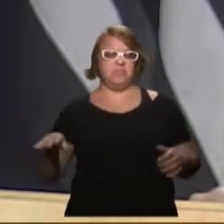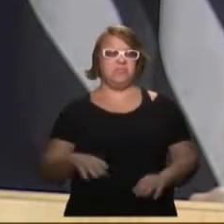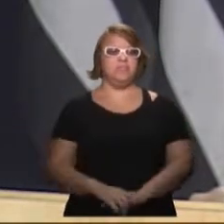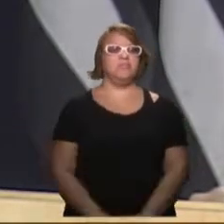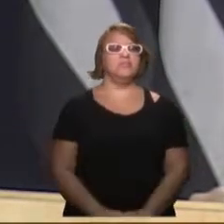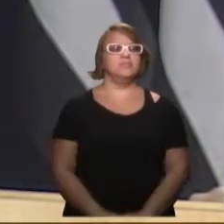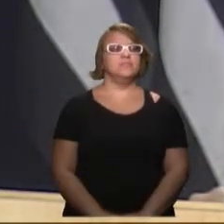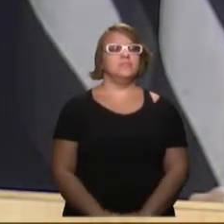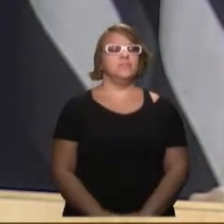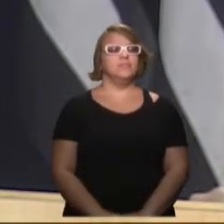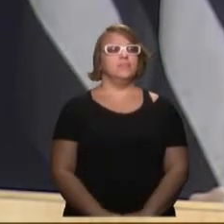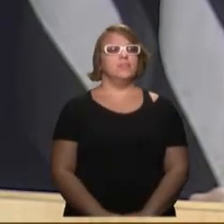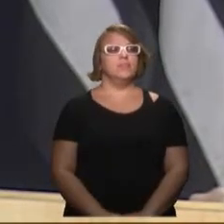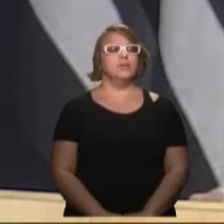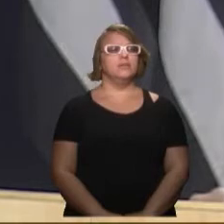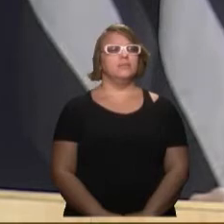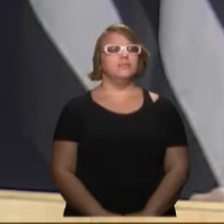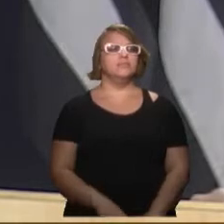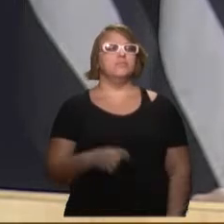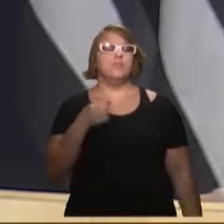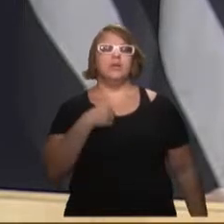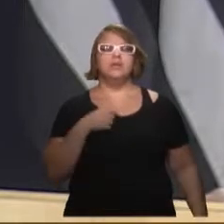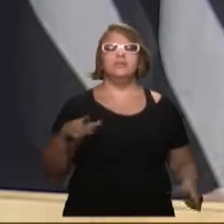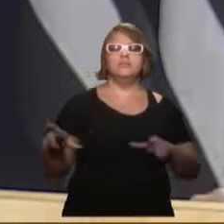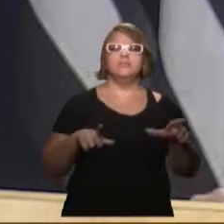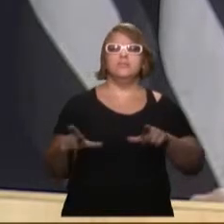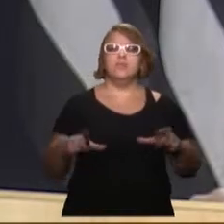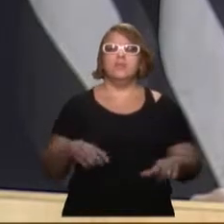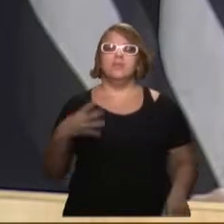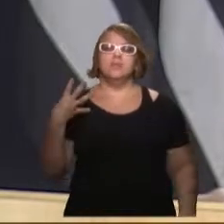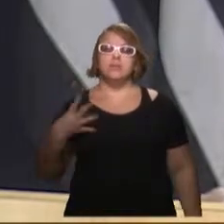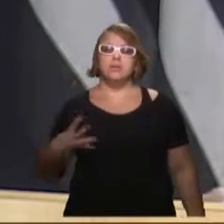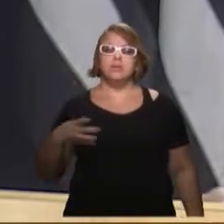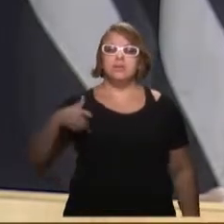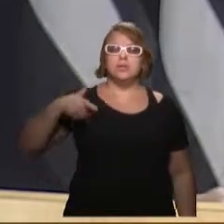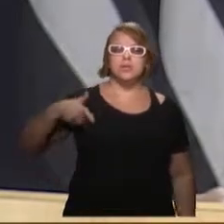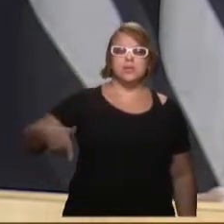E tenho autoridade para falar porque eu trabalhei 47 anos com carteira assinada.